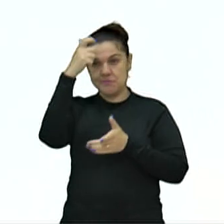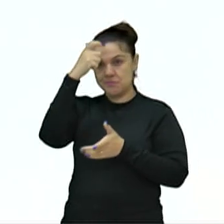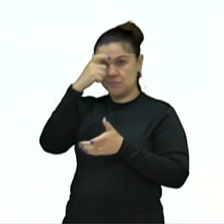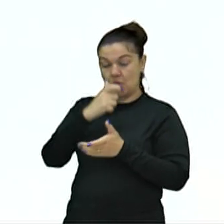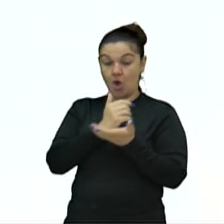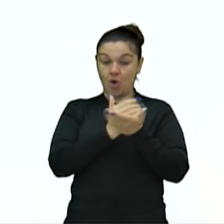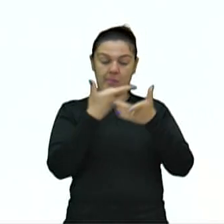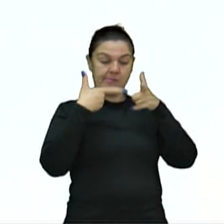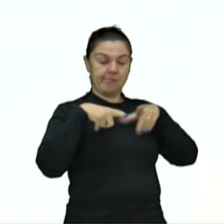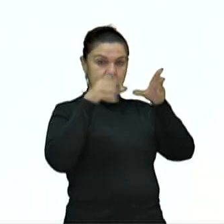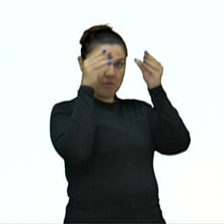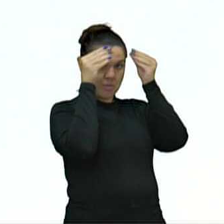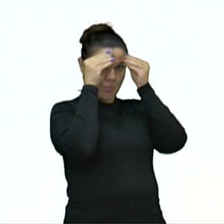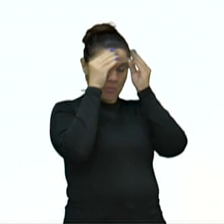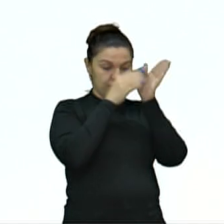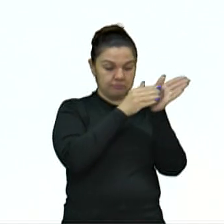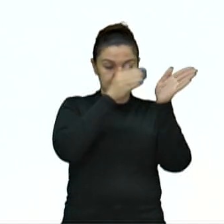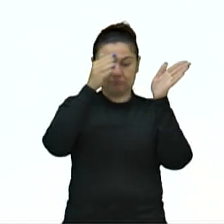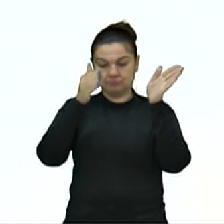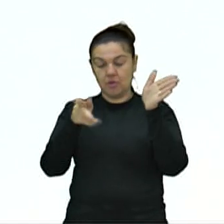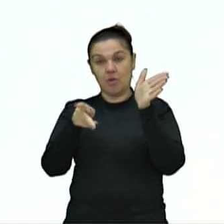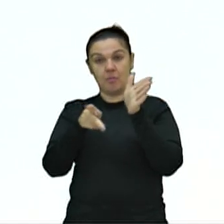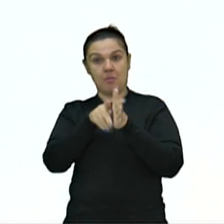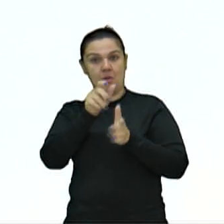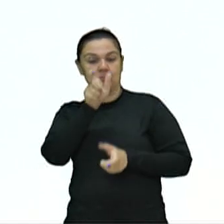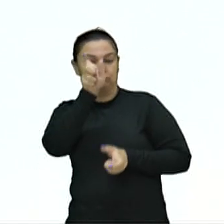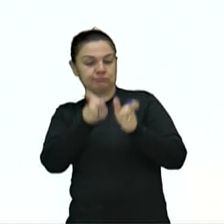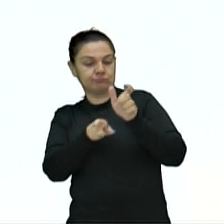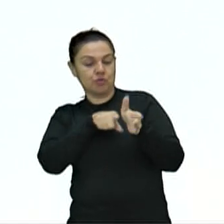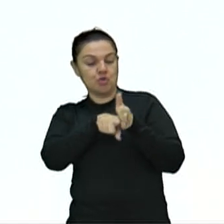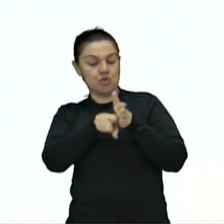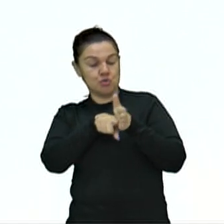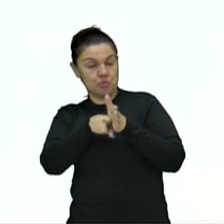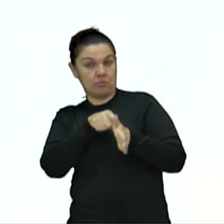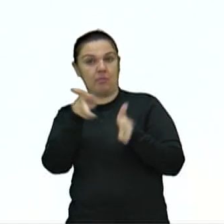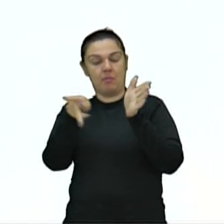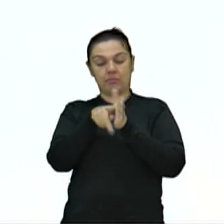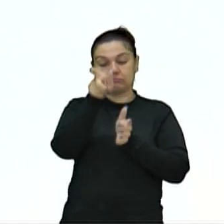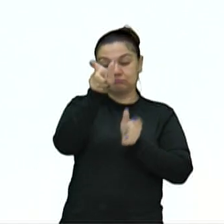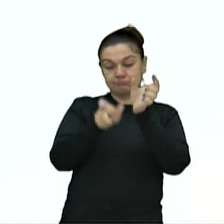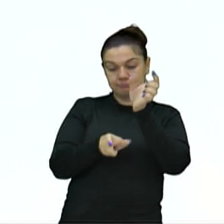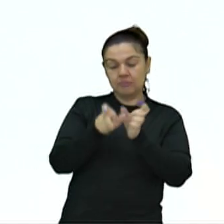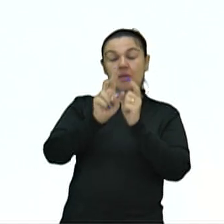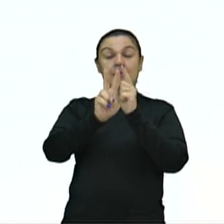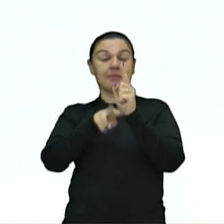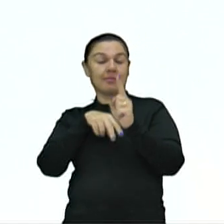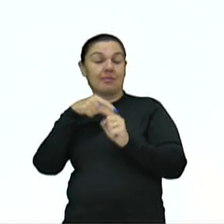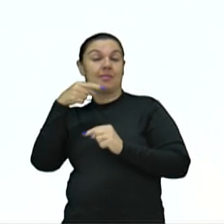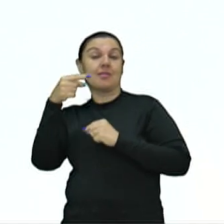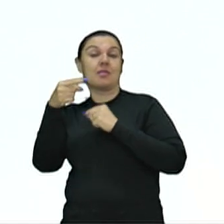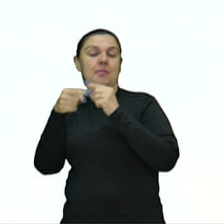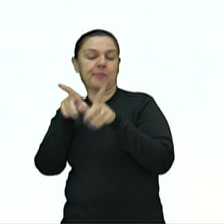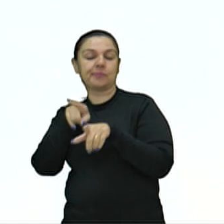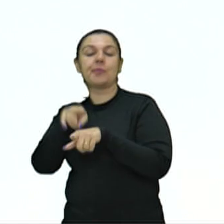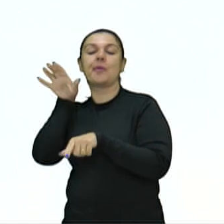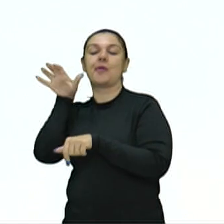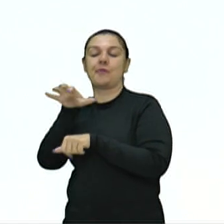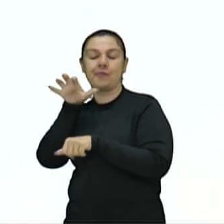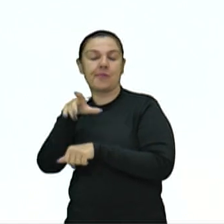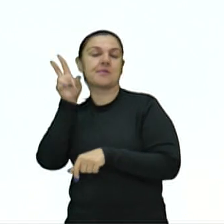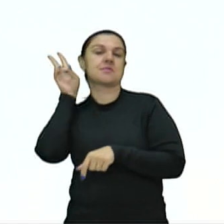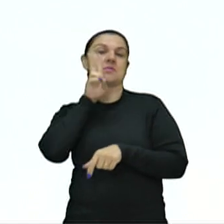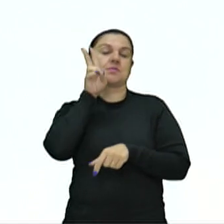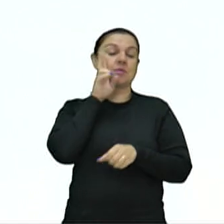ciência linguística e depois ele é adotado pela antropologia do Lévi-Strauss e ele vai ser influente também na história,